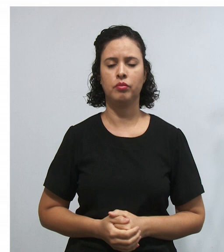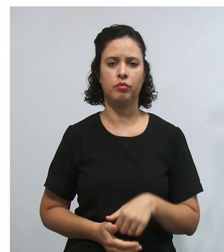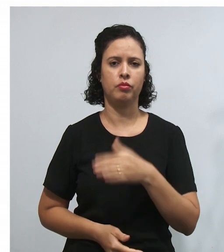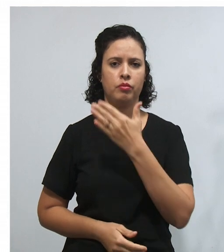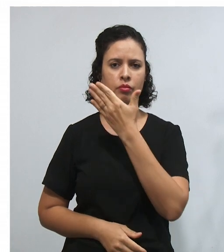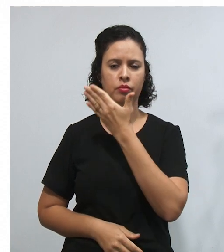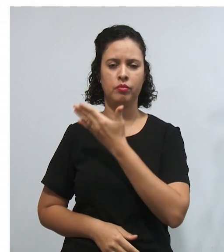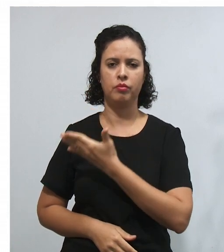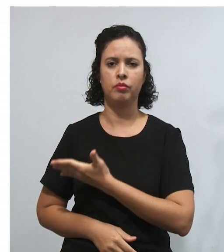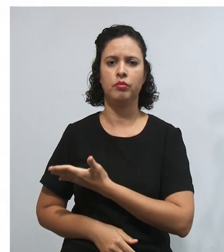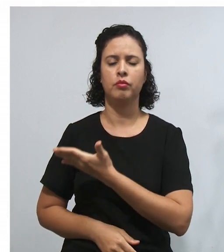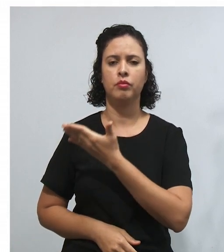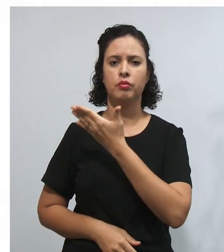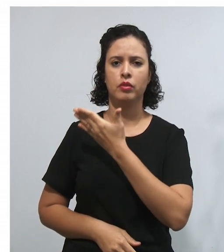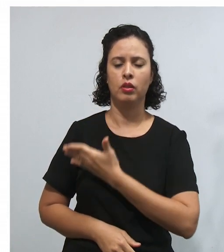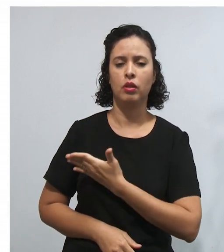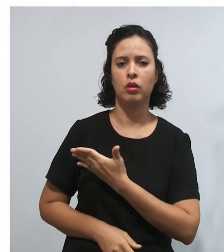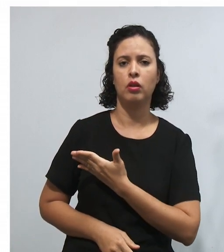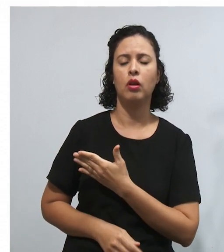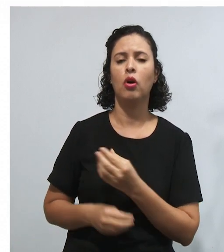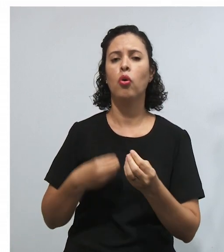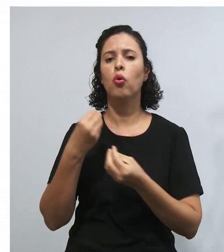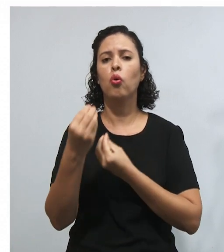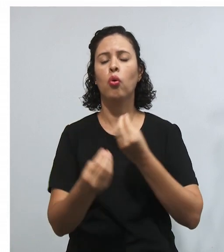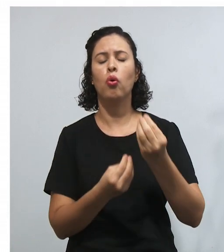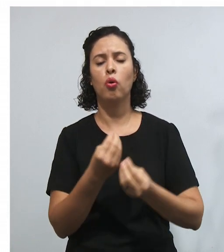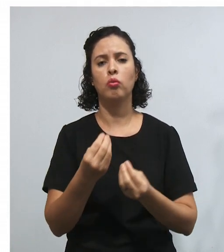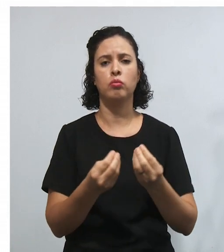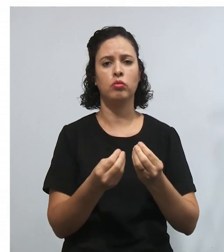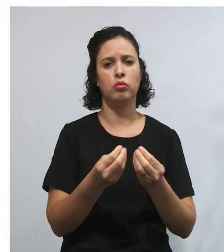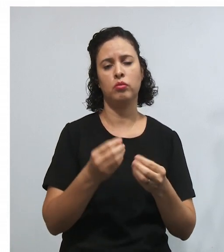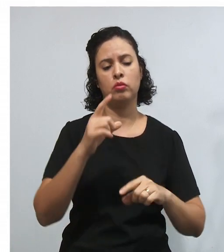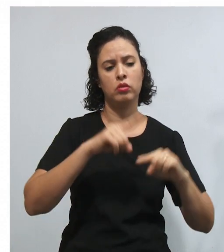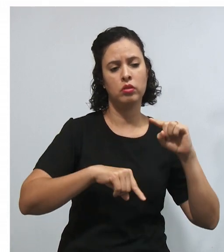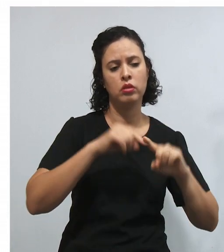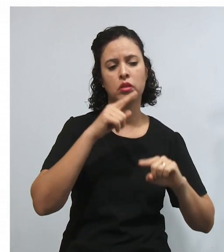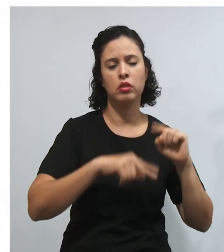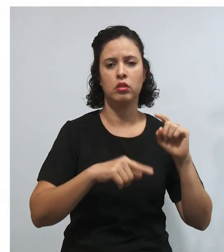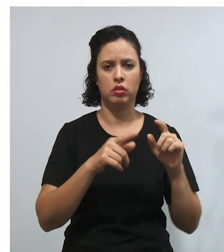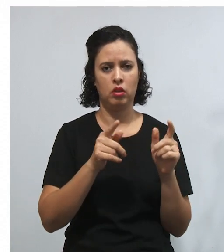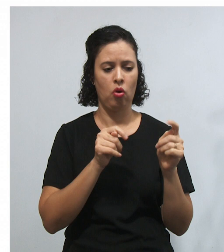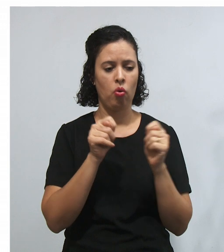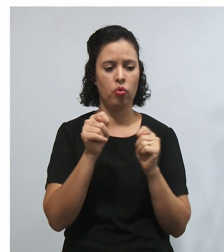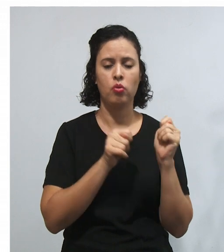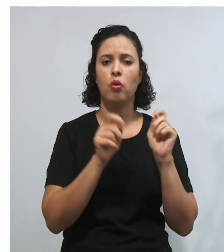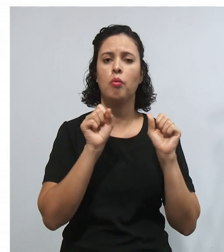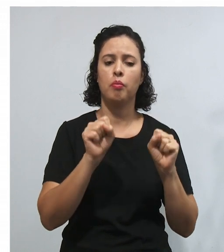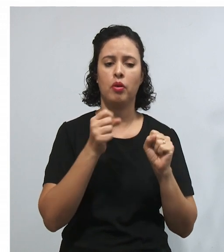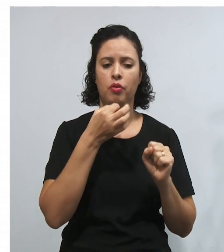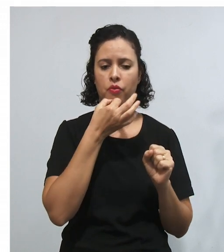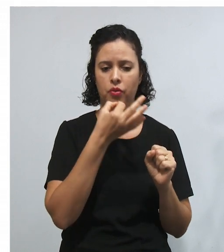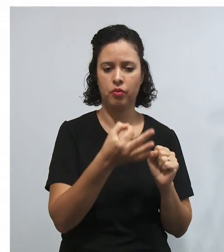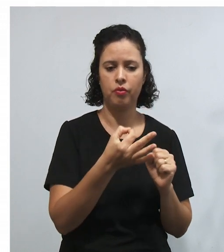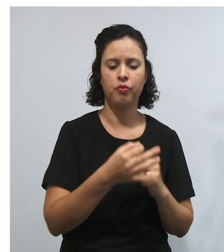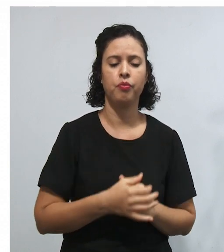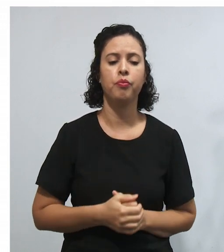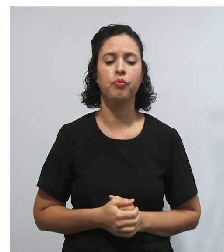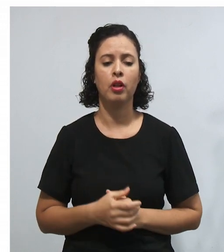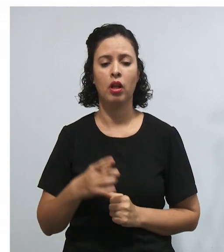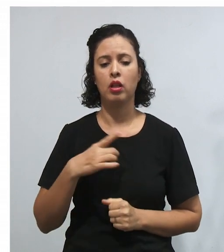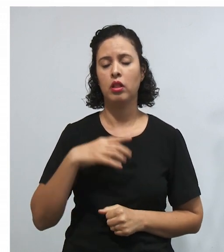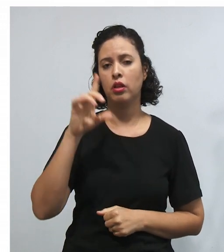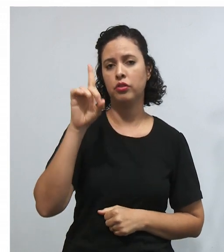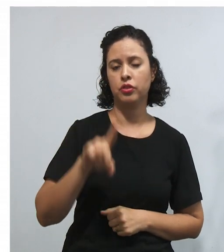algumas hipóteses de como os instrumentos de controle podem ser mencionados, tá? Olha aqui as hipóteses. Temos o